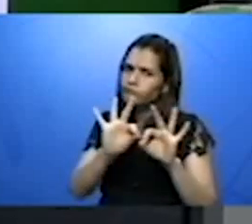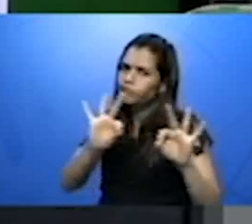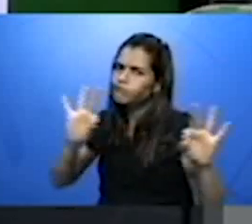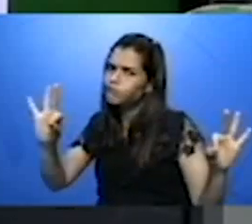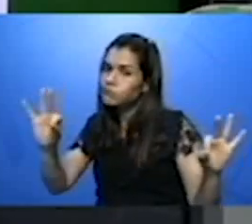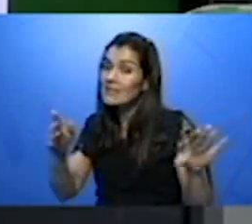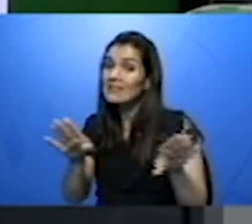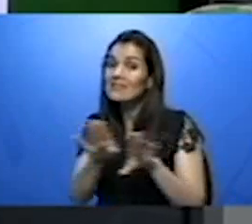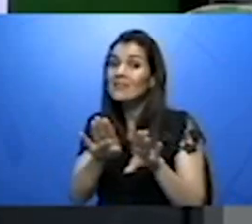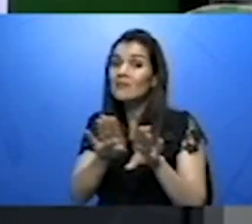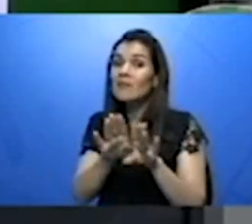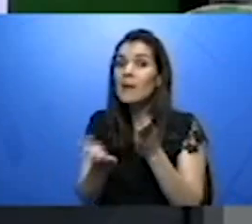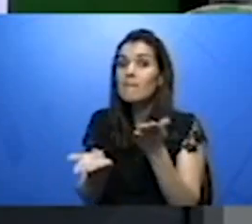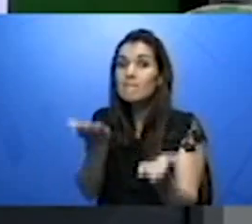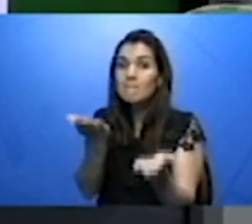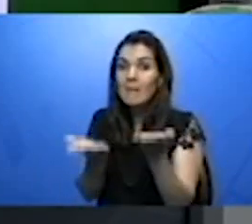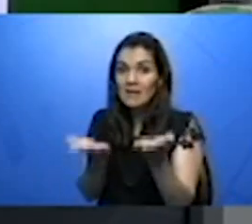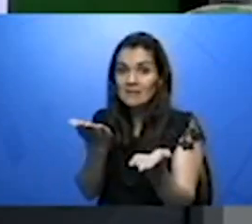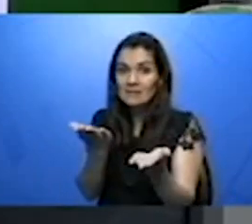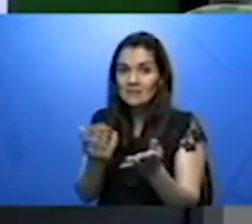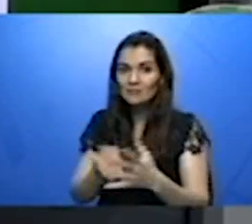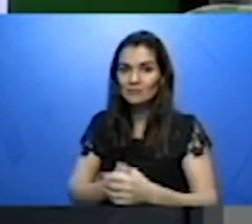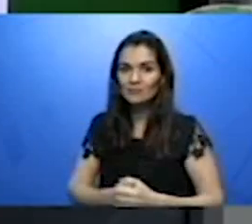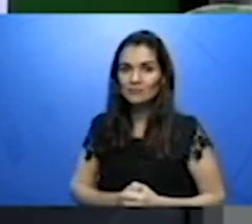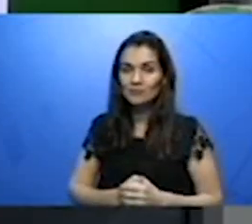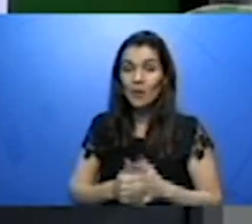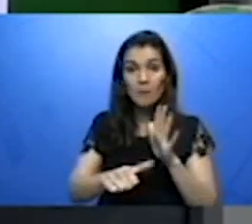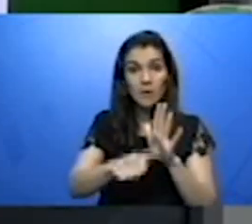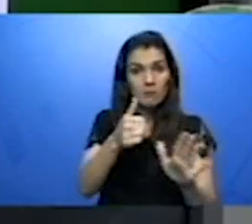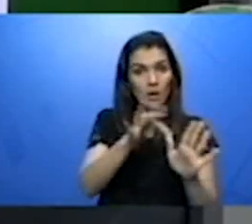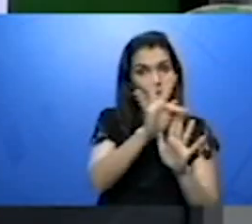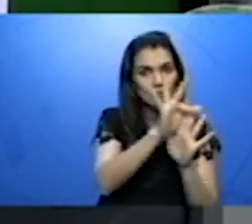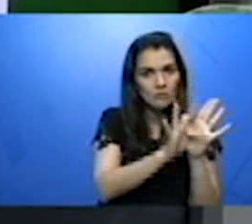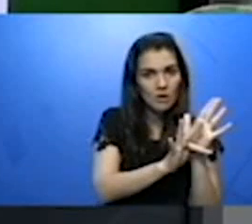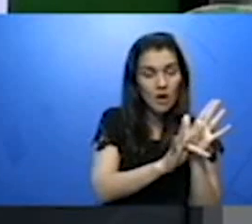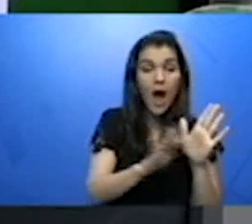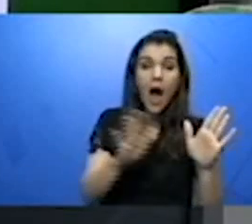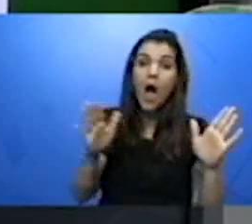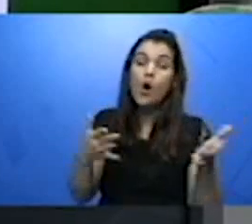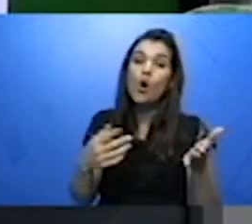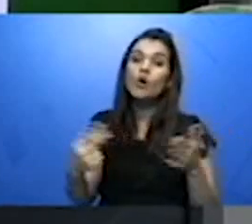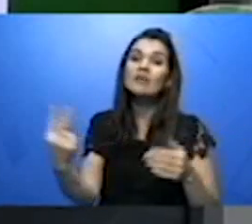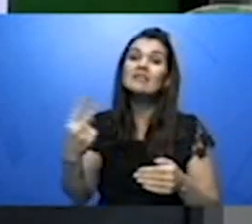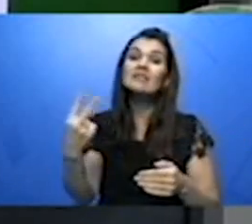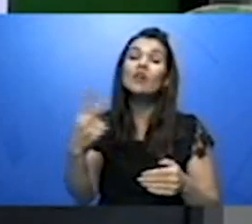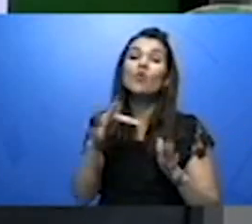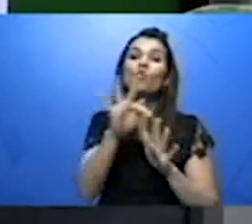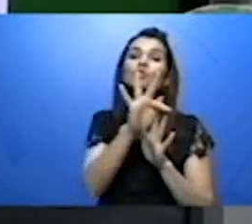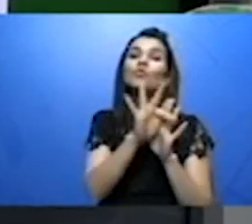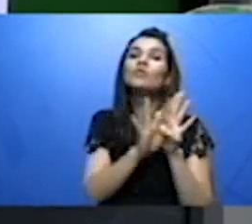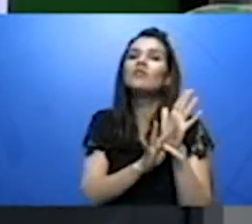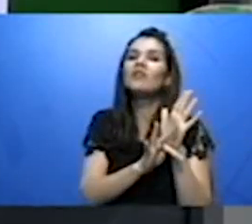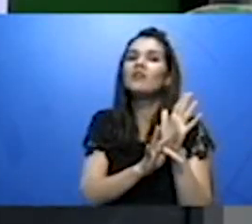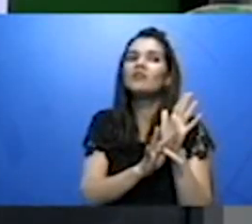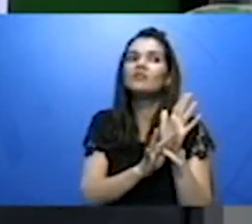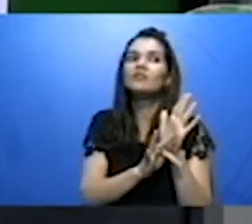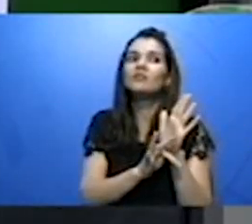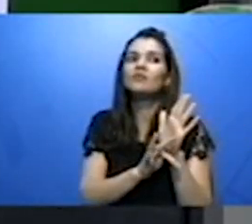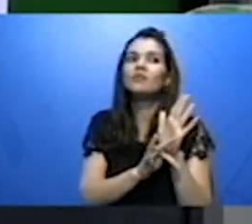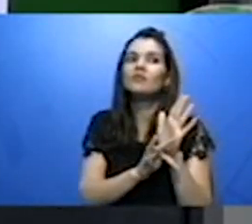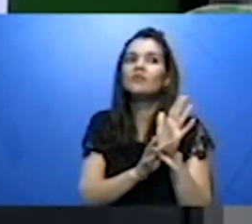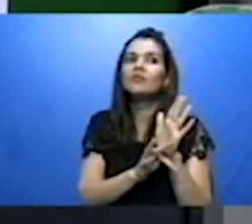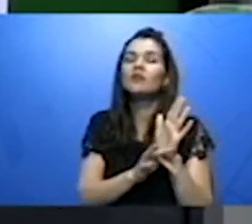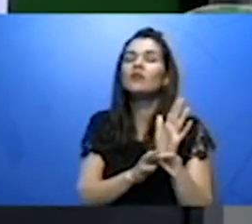medidas de massa essa do primeiro texto tá agora do segundo texto Então quem ainda não